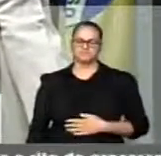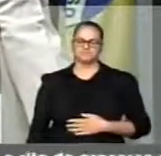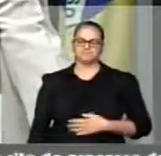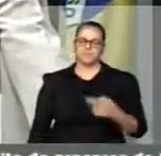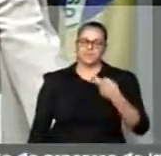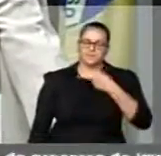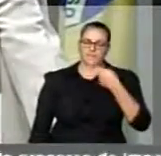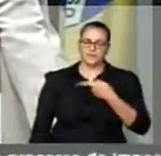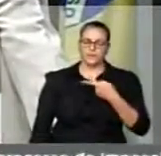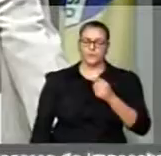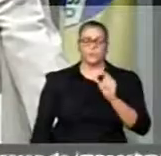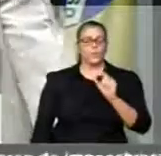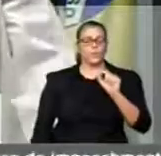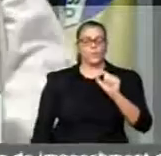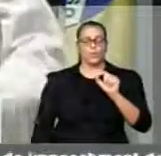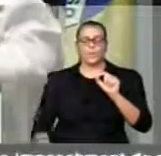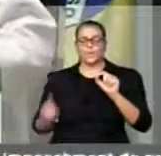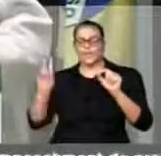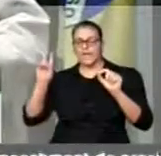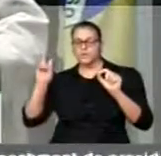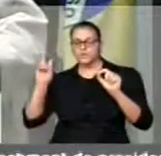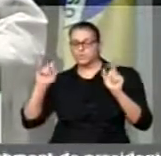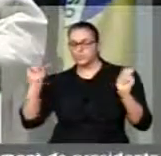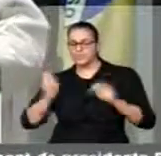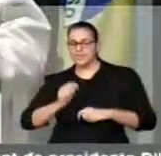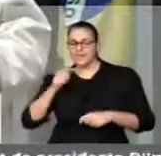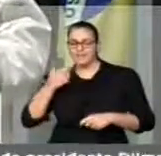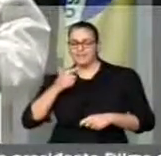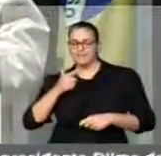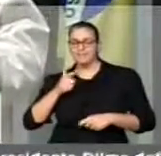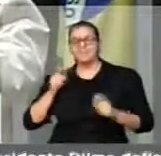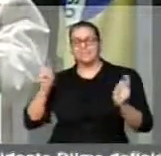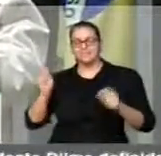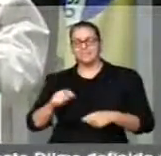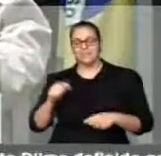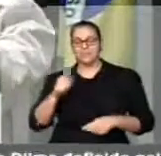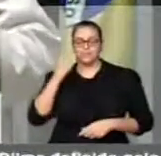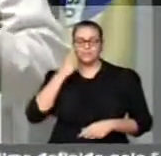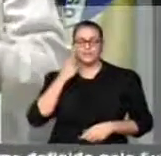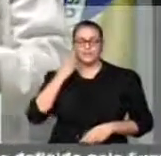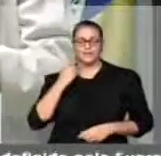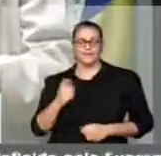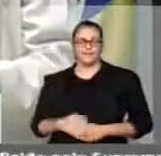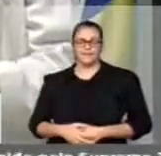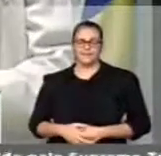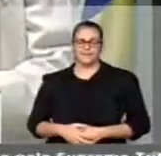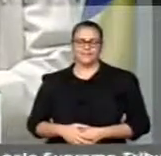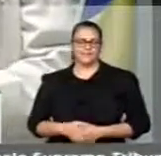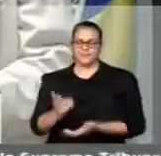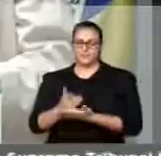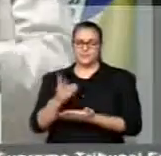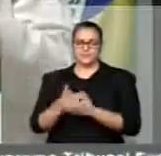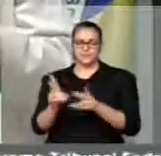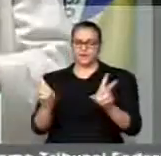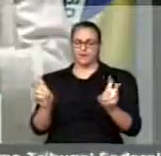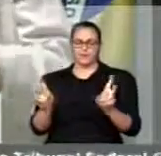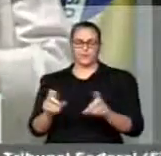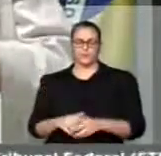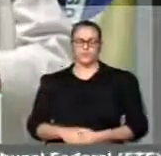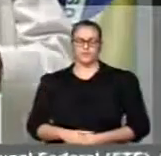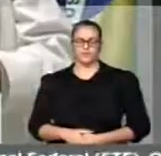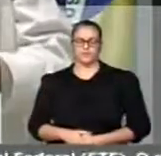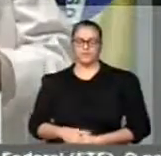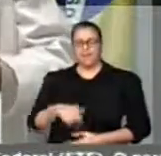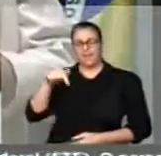chorar. O que nós estamos vendo aqui é o desfecho de uma história